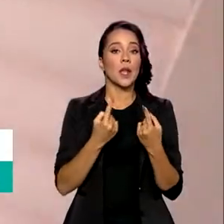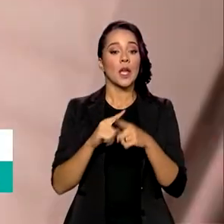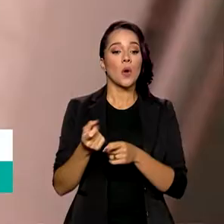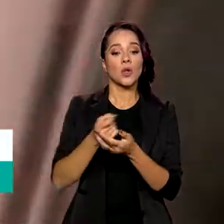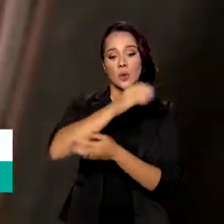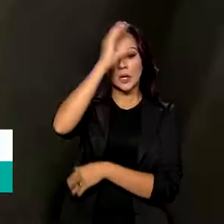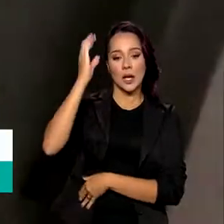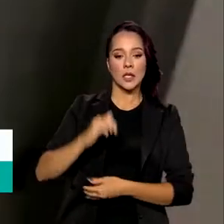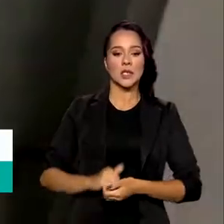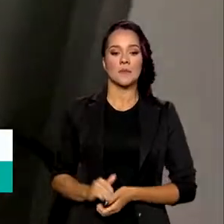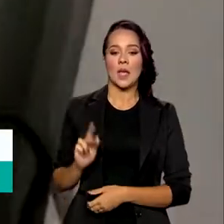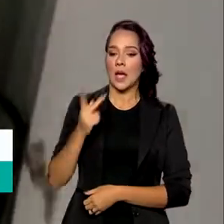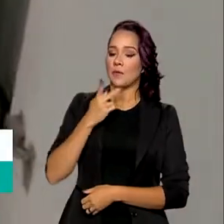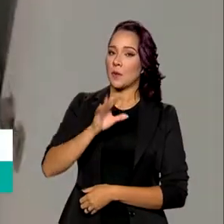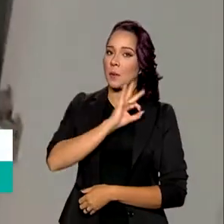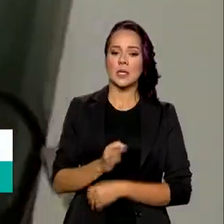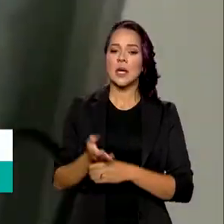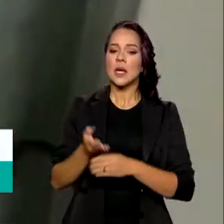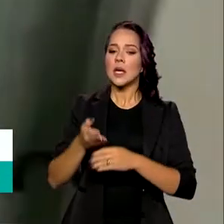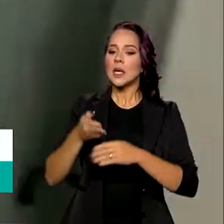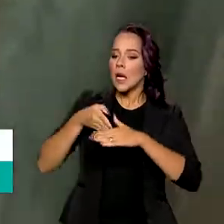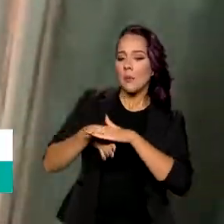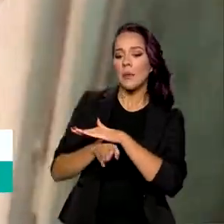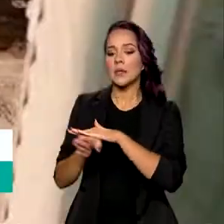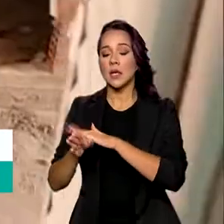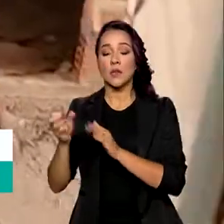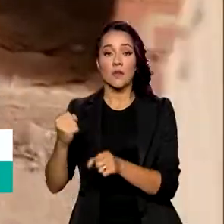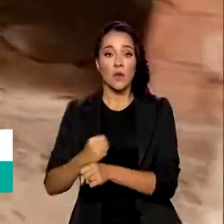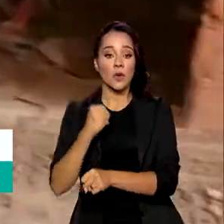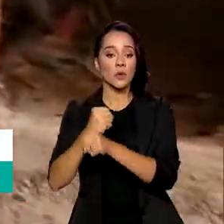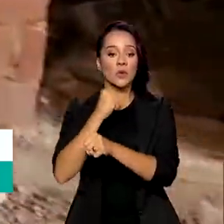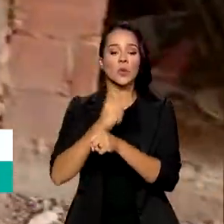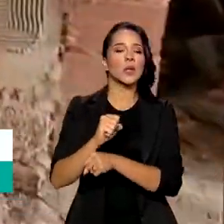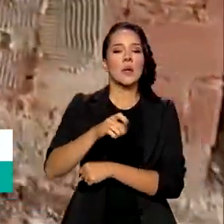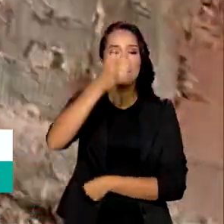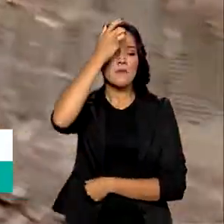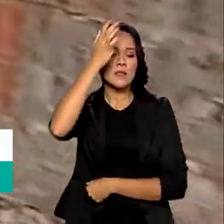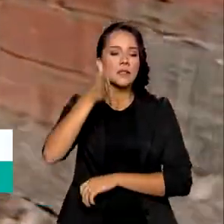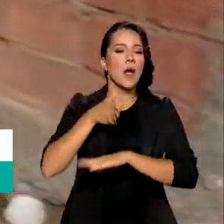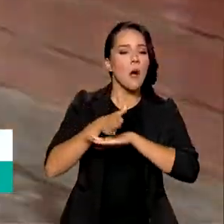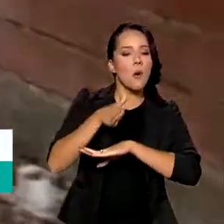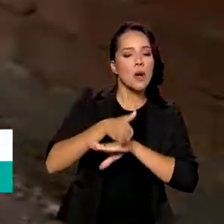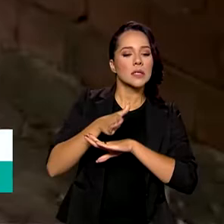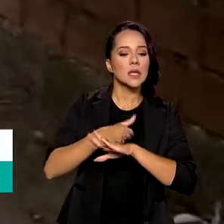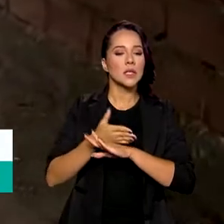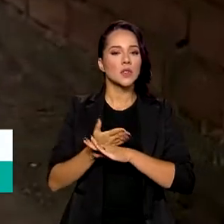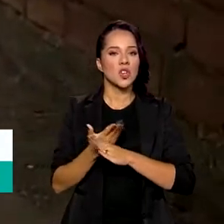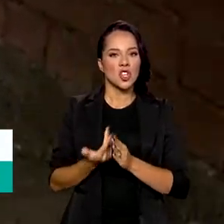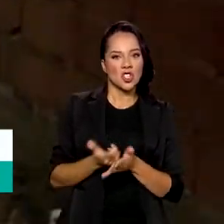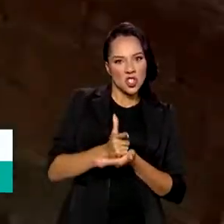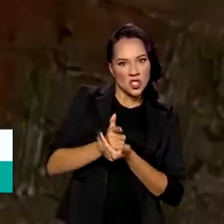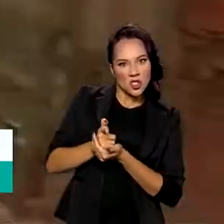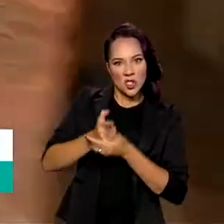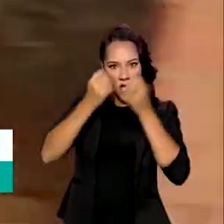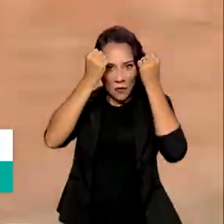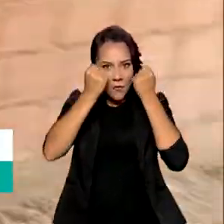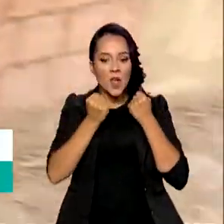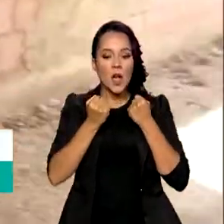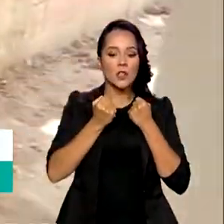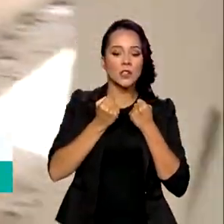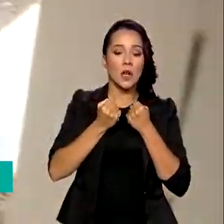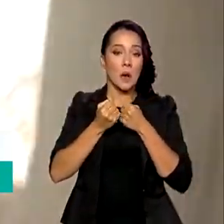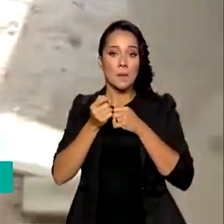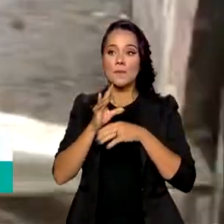de consumo Ele disse à polícia que a passagem foi construída para facilitar o acesso de traficantes da comunidade para-pedro